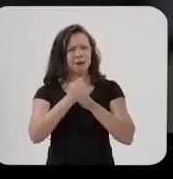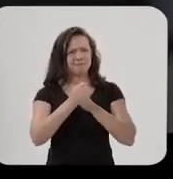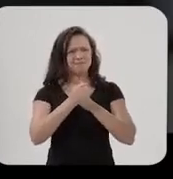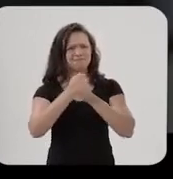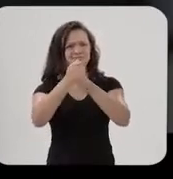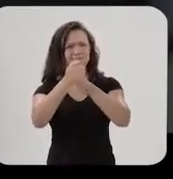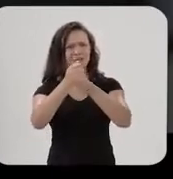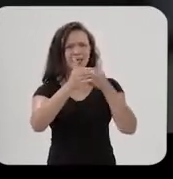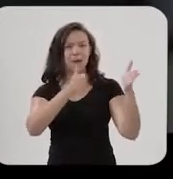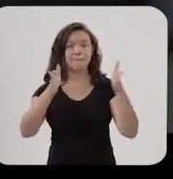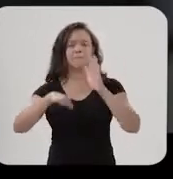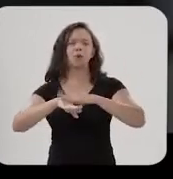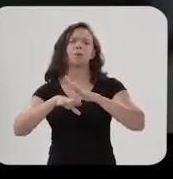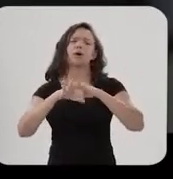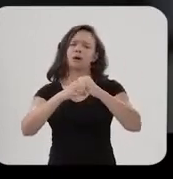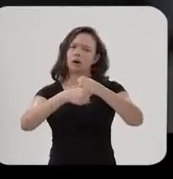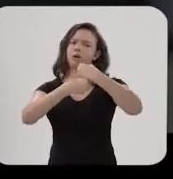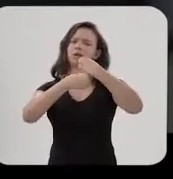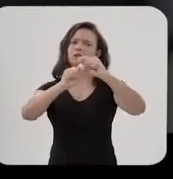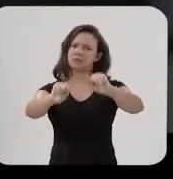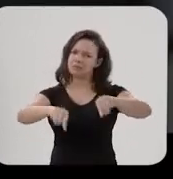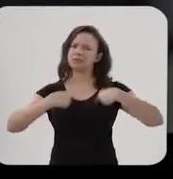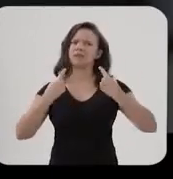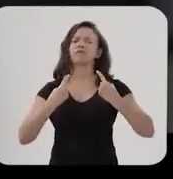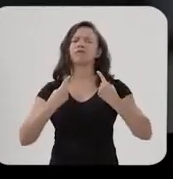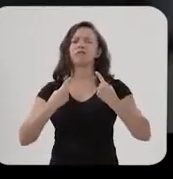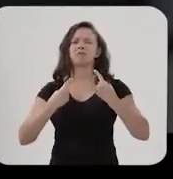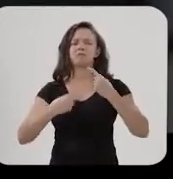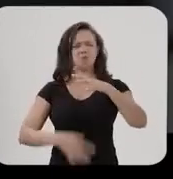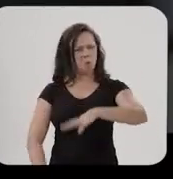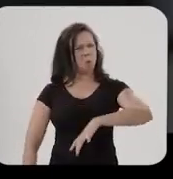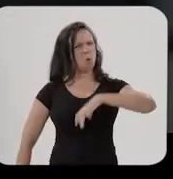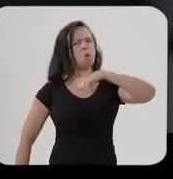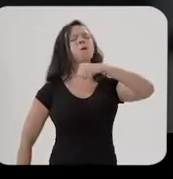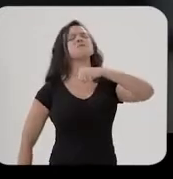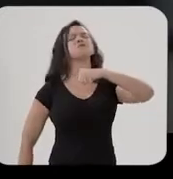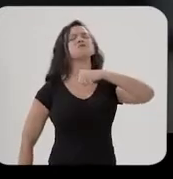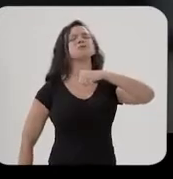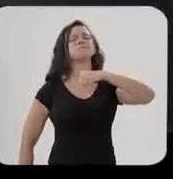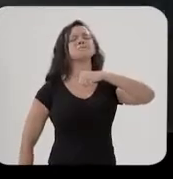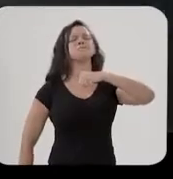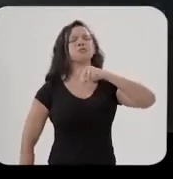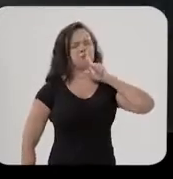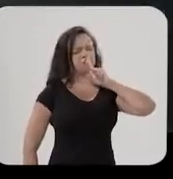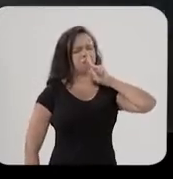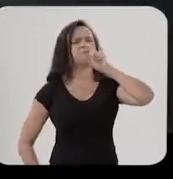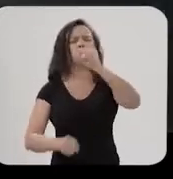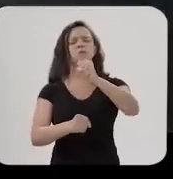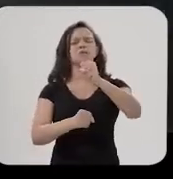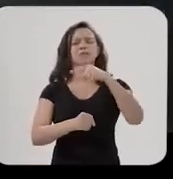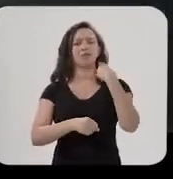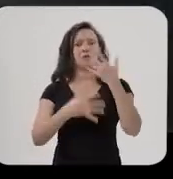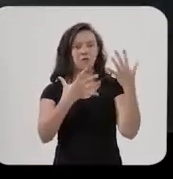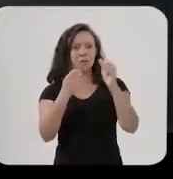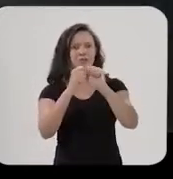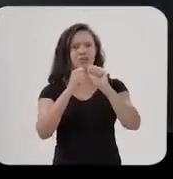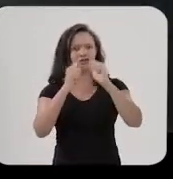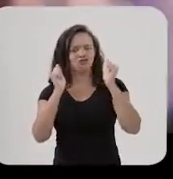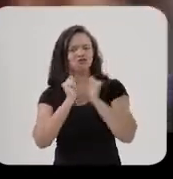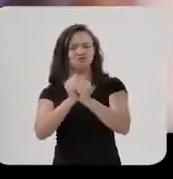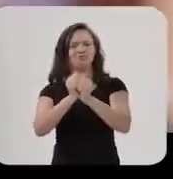conduzir Recife num tempo de crise, de desafios, com muita ousadia e altivez. E nós vamos fazer isso